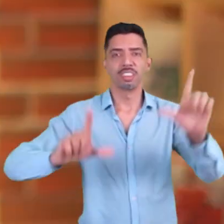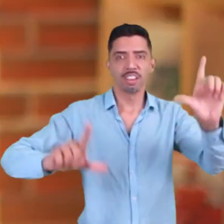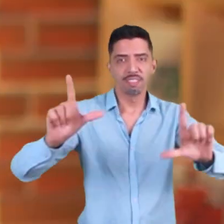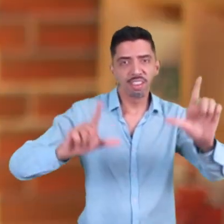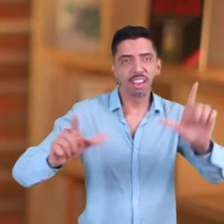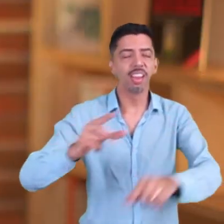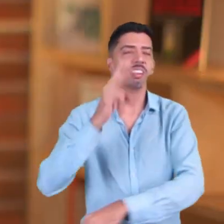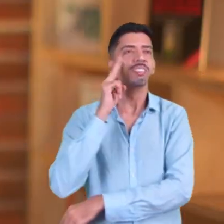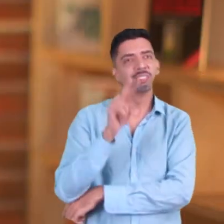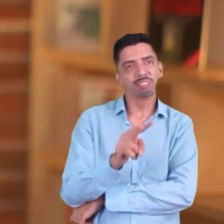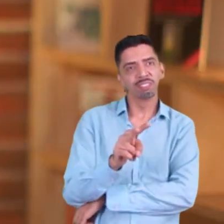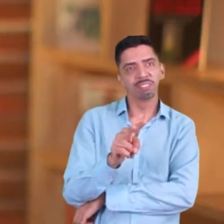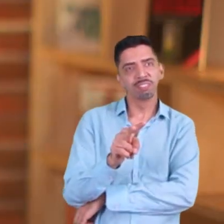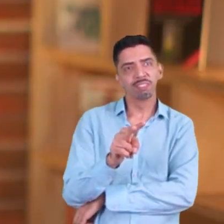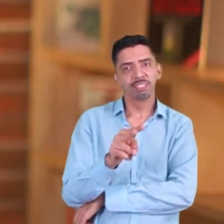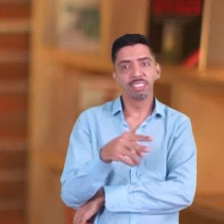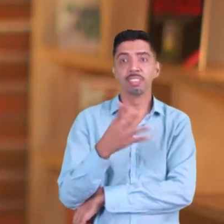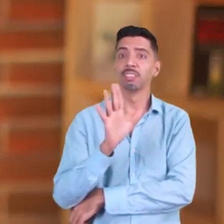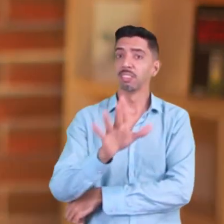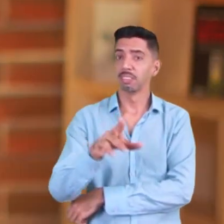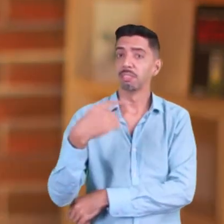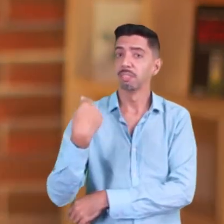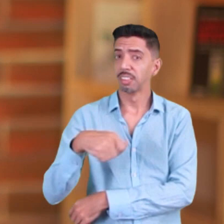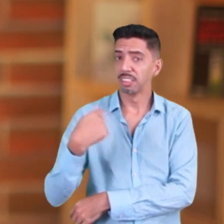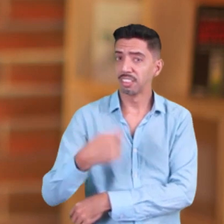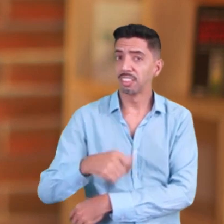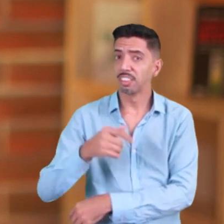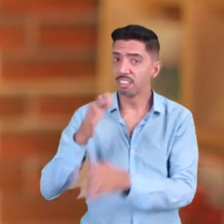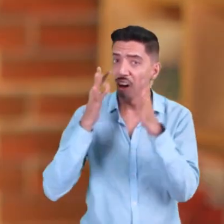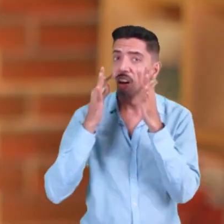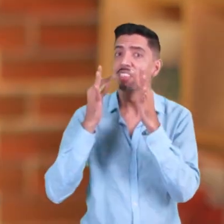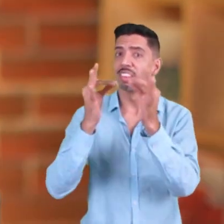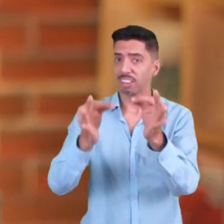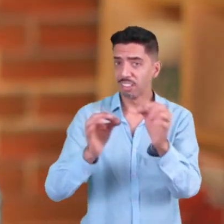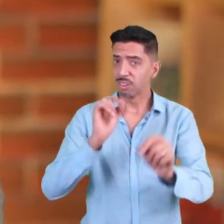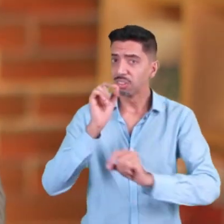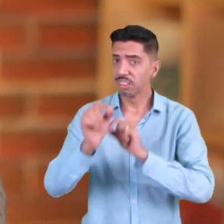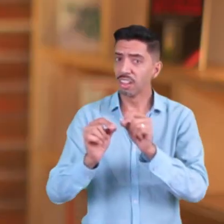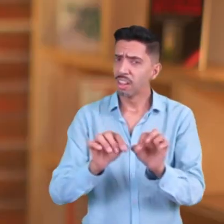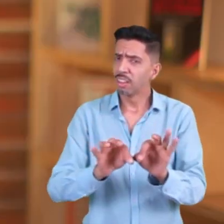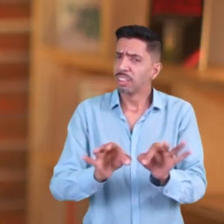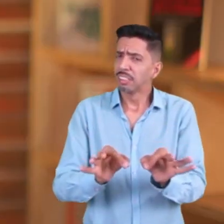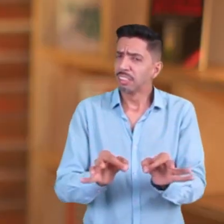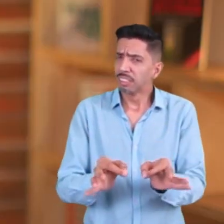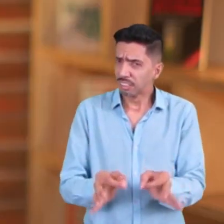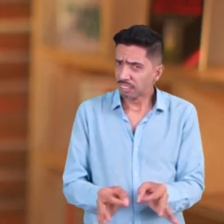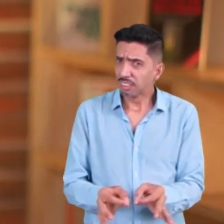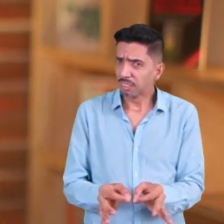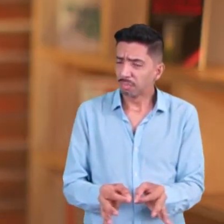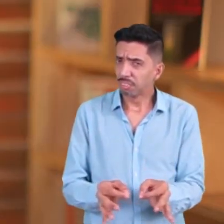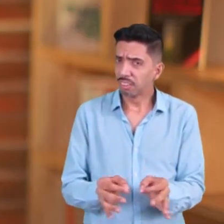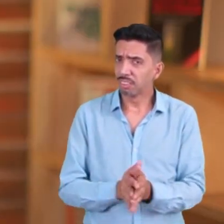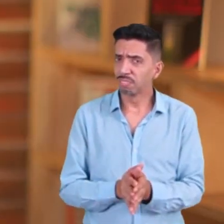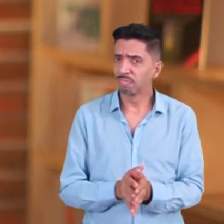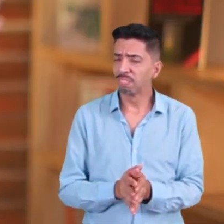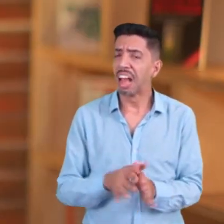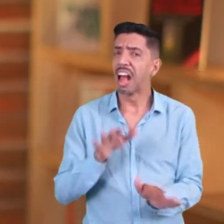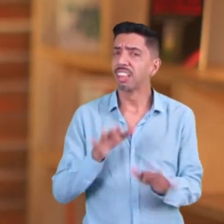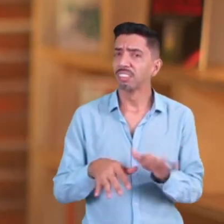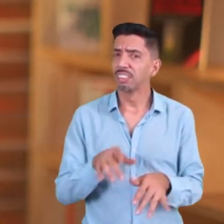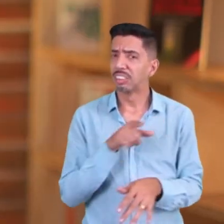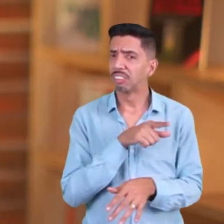tudo isso. Nós temos que ficar atentos a um detalhe simples. Será que nós estamos